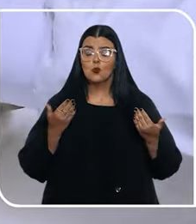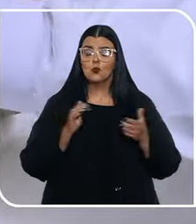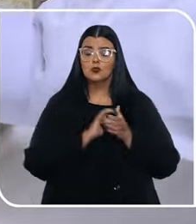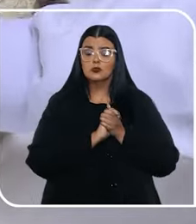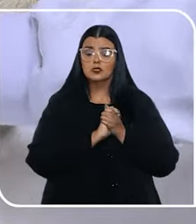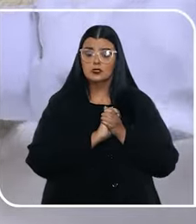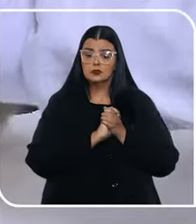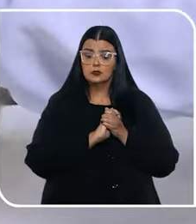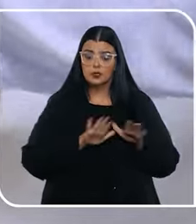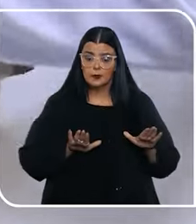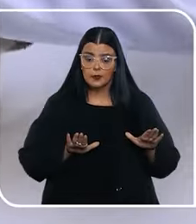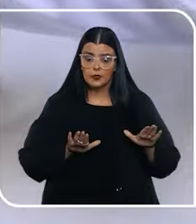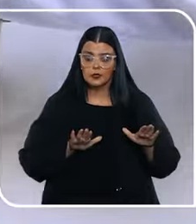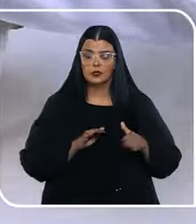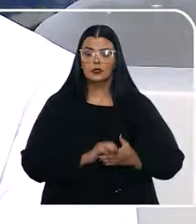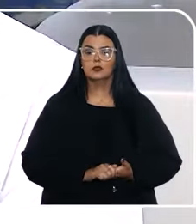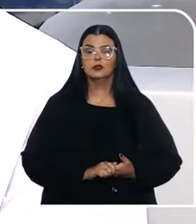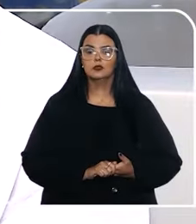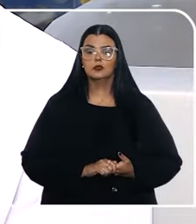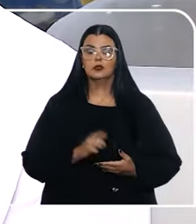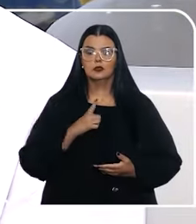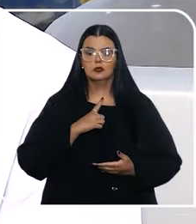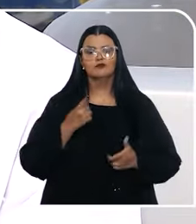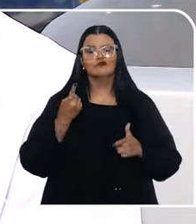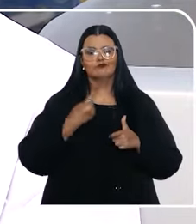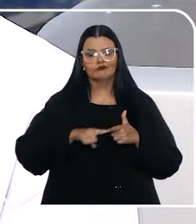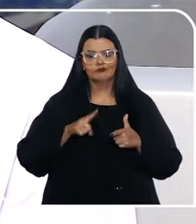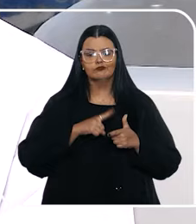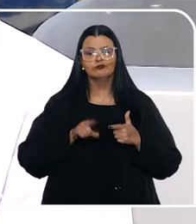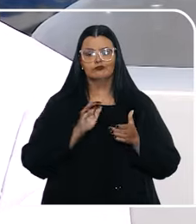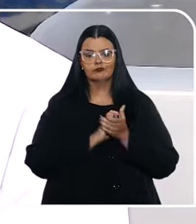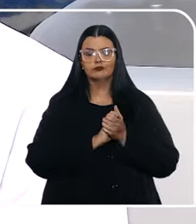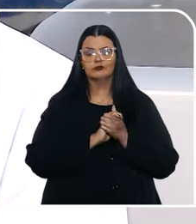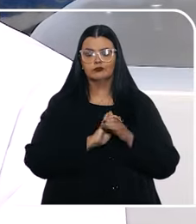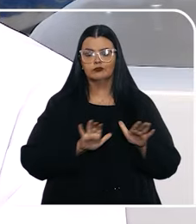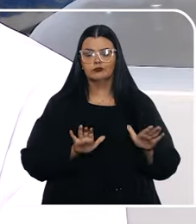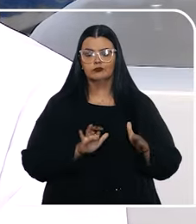Quando da separação, existem transtornos de separação.